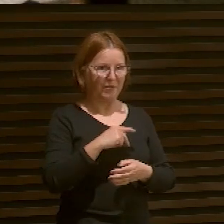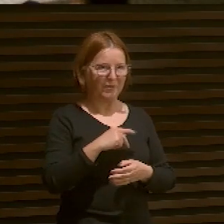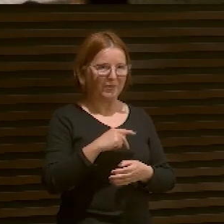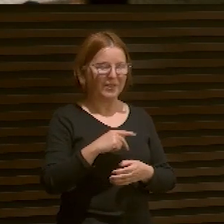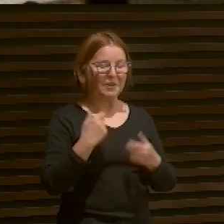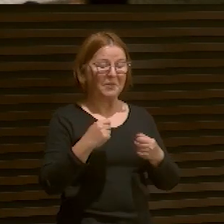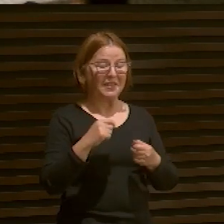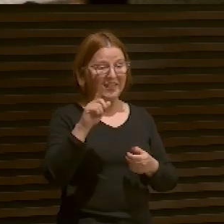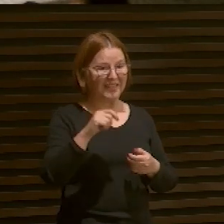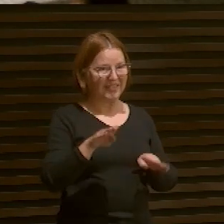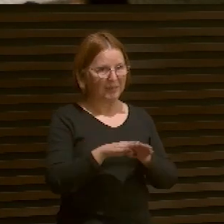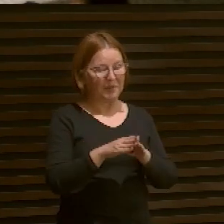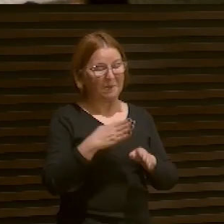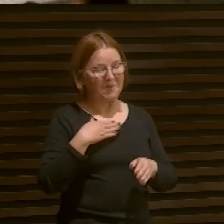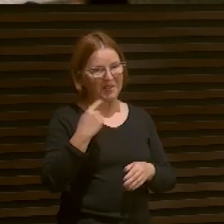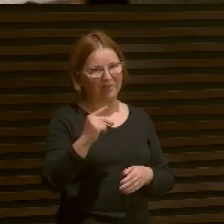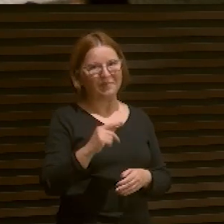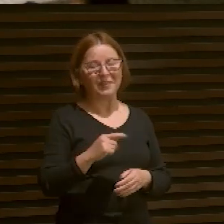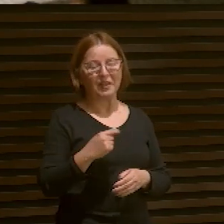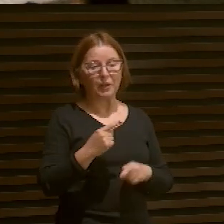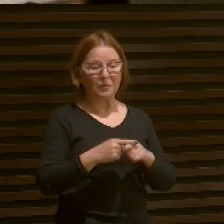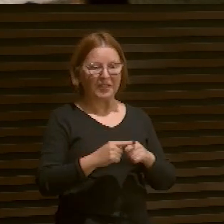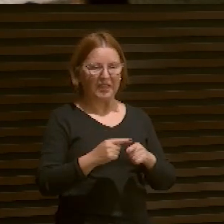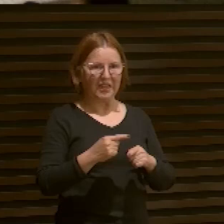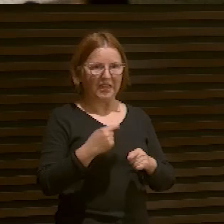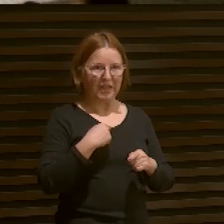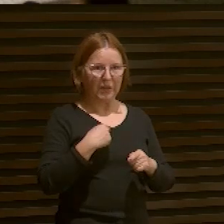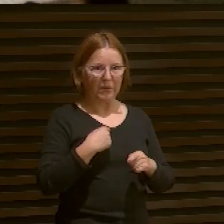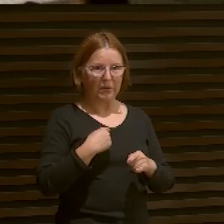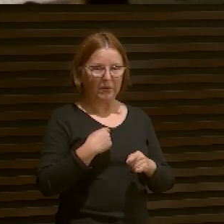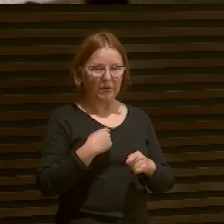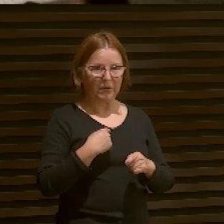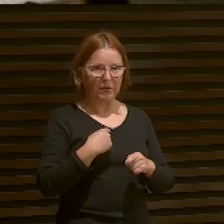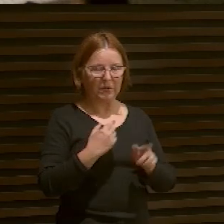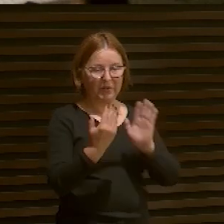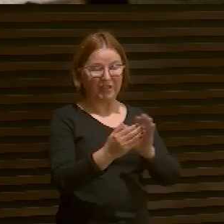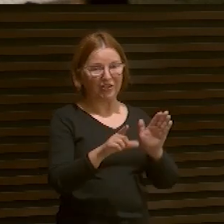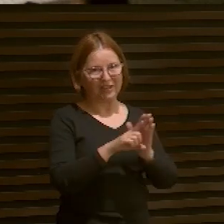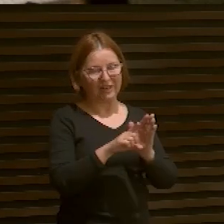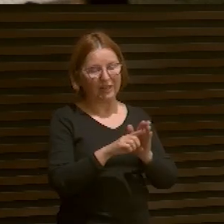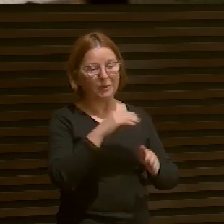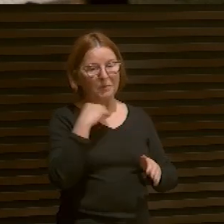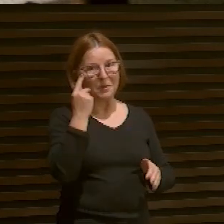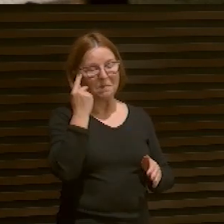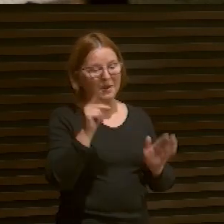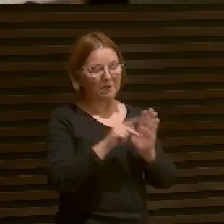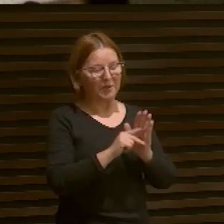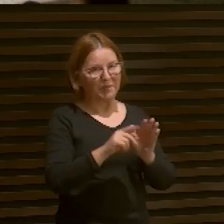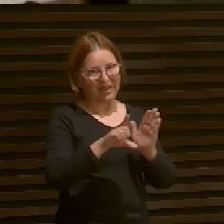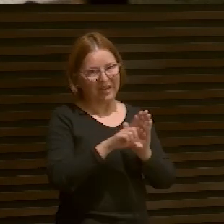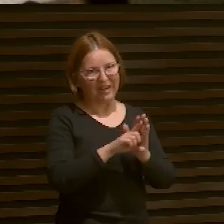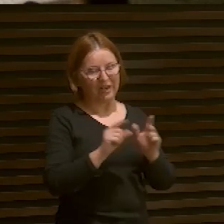sua. Porque eu, mediante a própria lei, morri para a lei, a fim de viver para